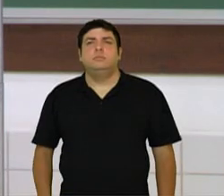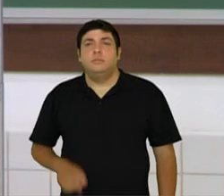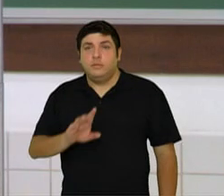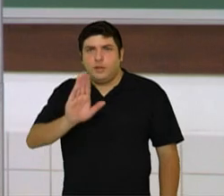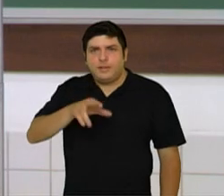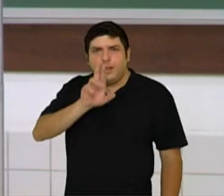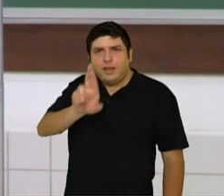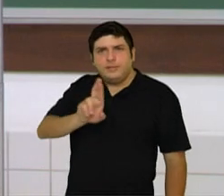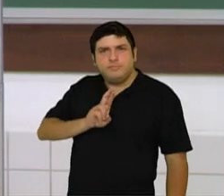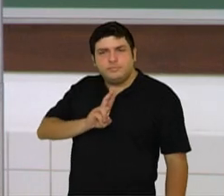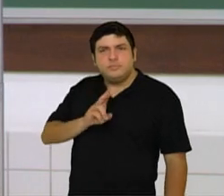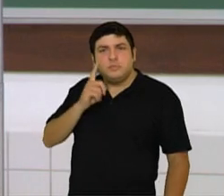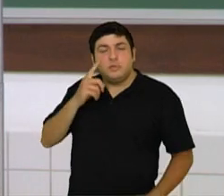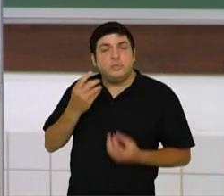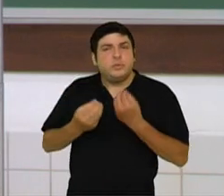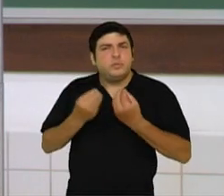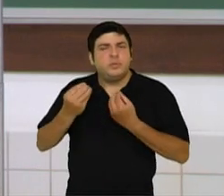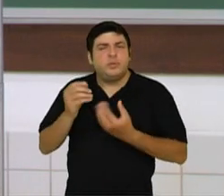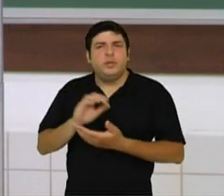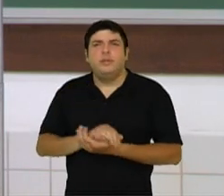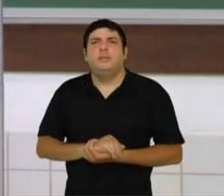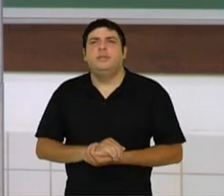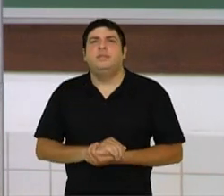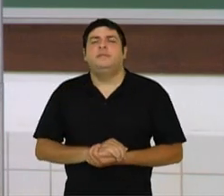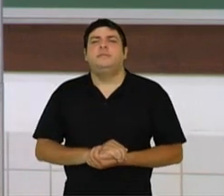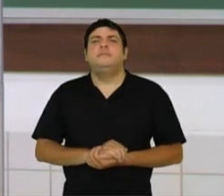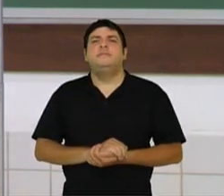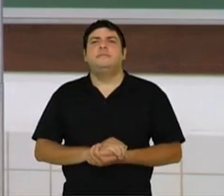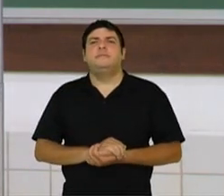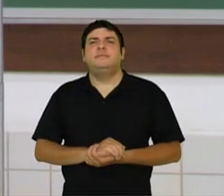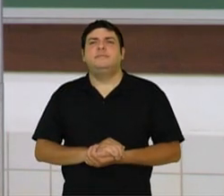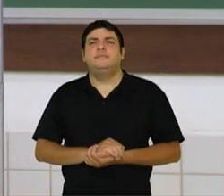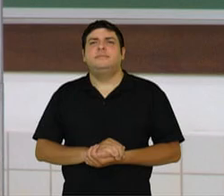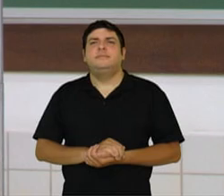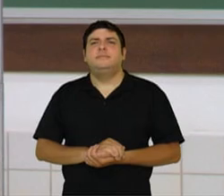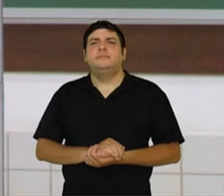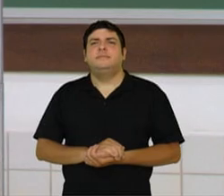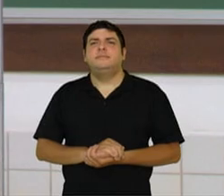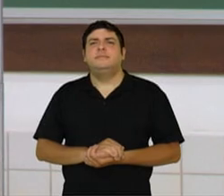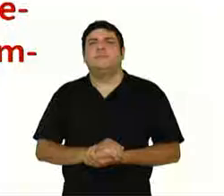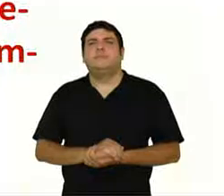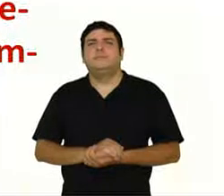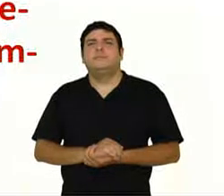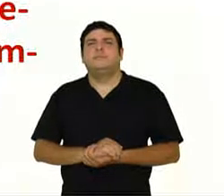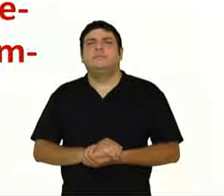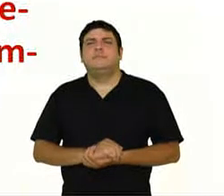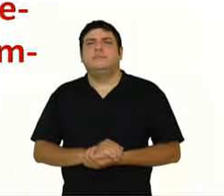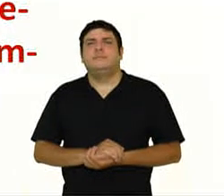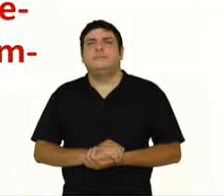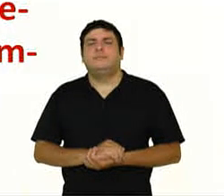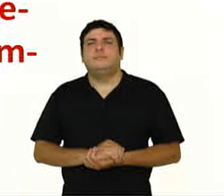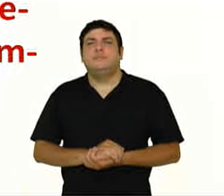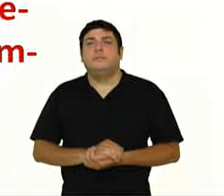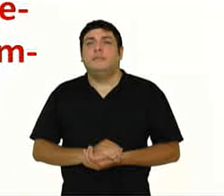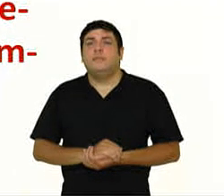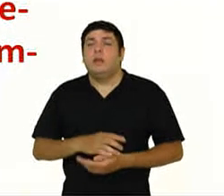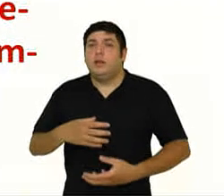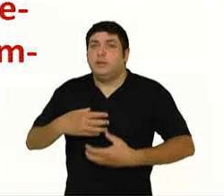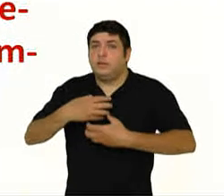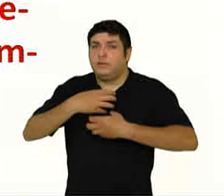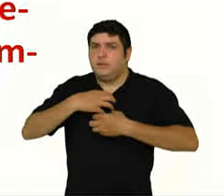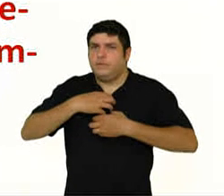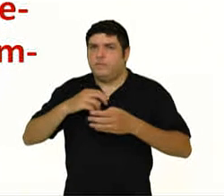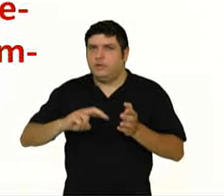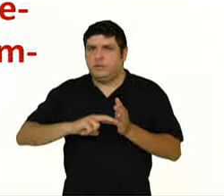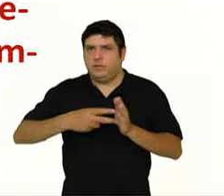Você respondeu para mim? Como é que foi? Vamos lá, vamos ver o que você respondeu? Então, tá lá, pessoal. O efeito de sentido